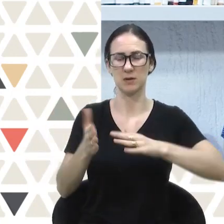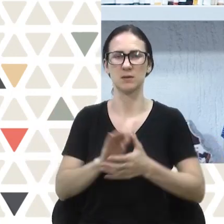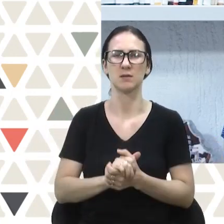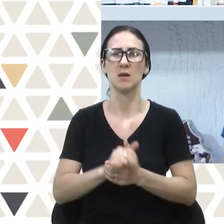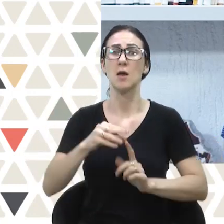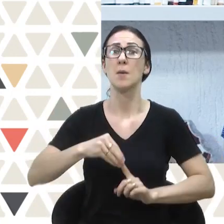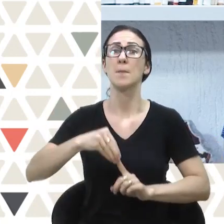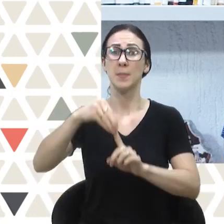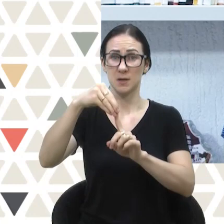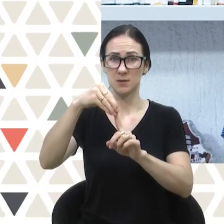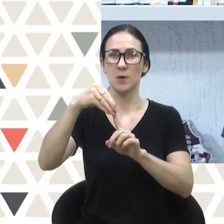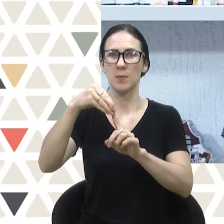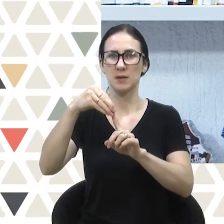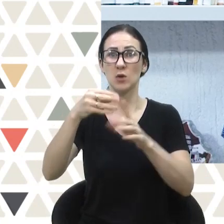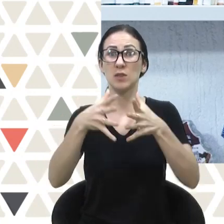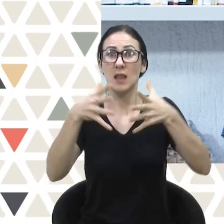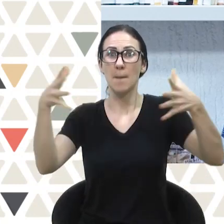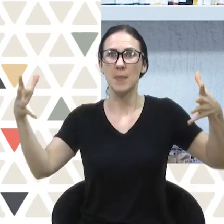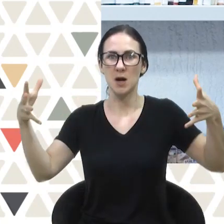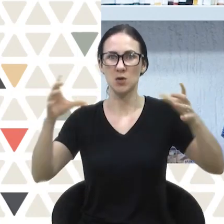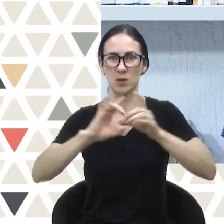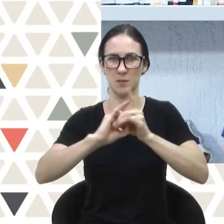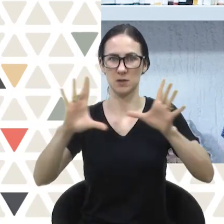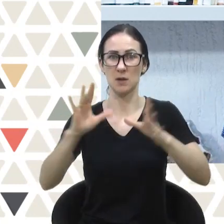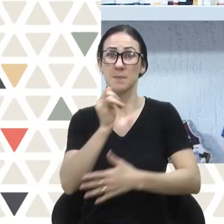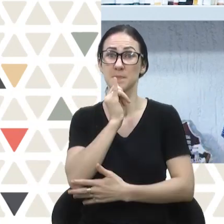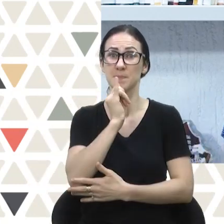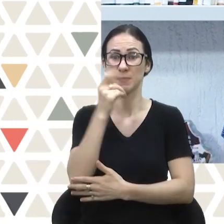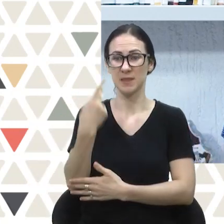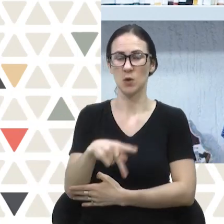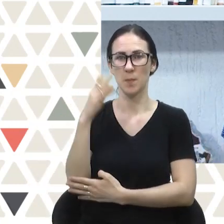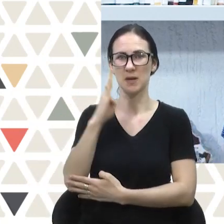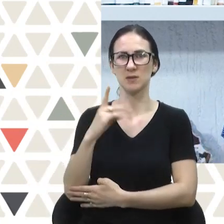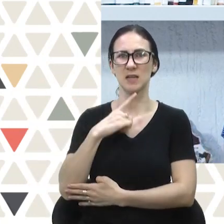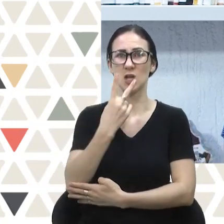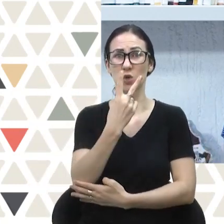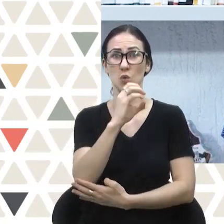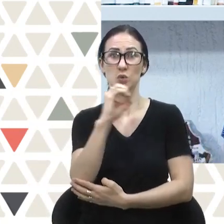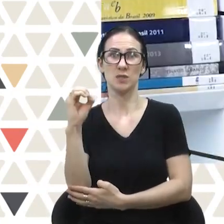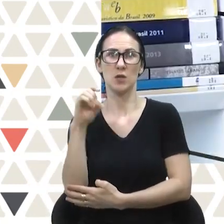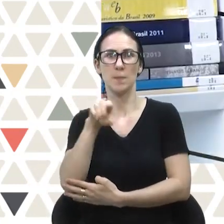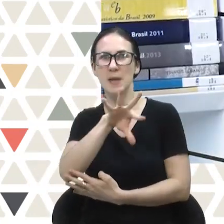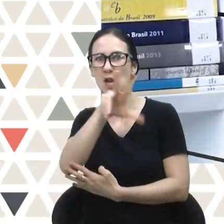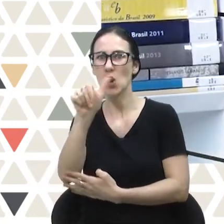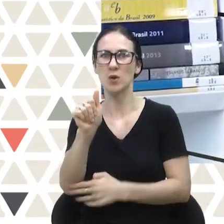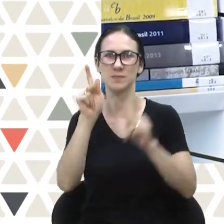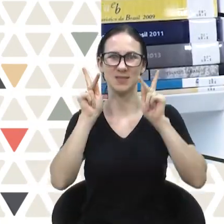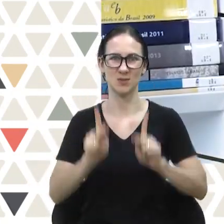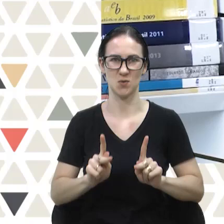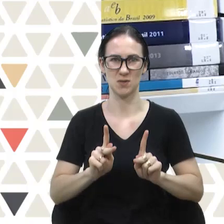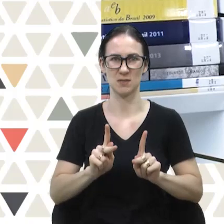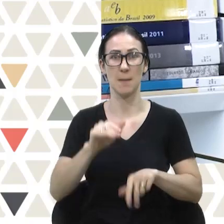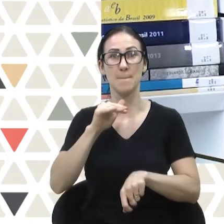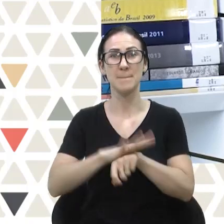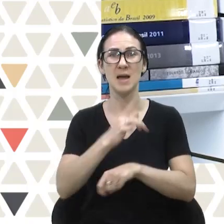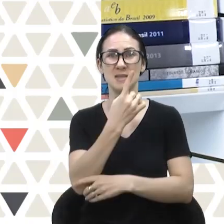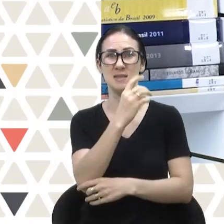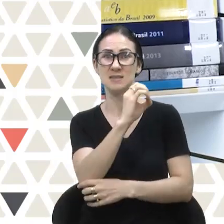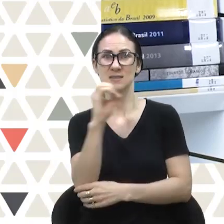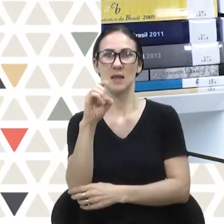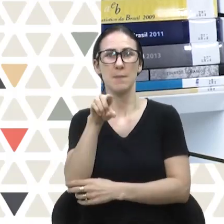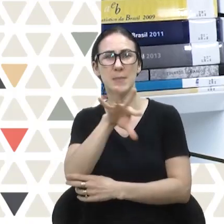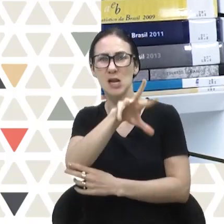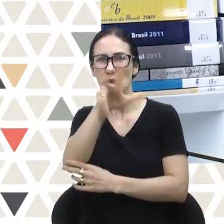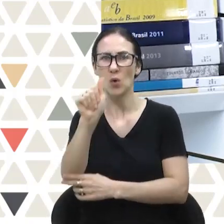pelo tamanho das democracias, se nós pensarmos no caso do Brasil, que tem mais de 200 milhões de brasileiros, que tem mais de 100